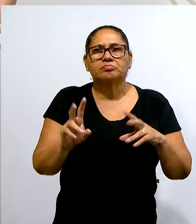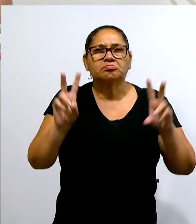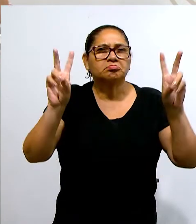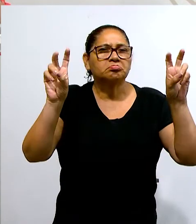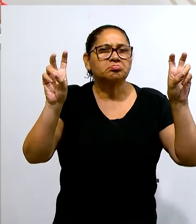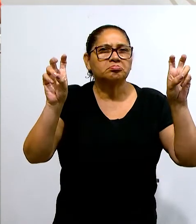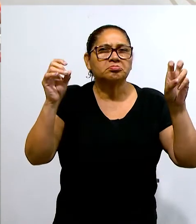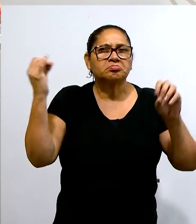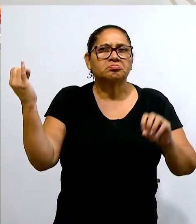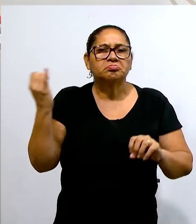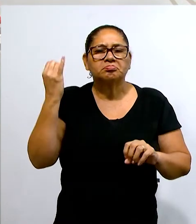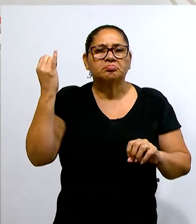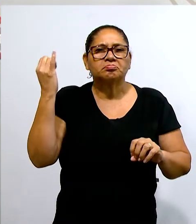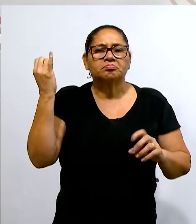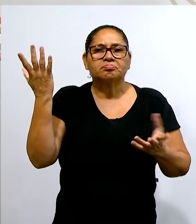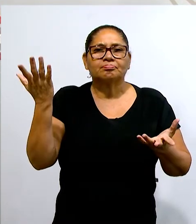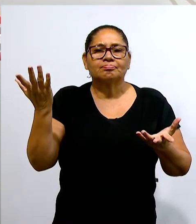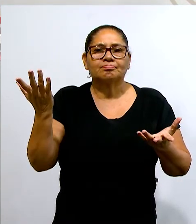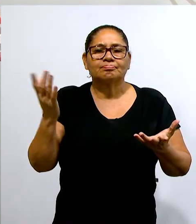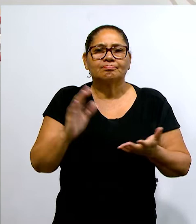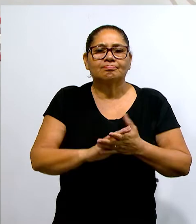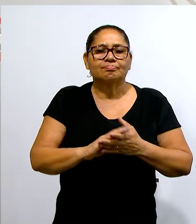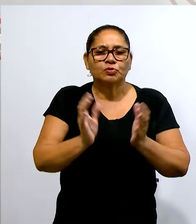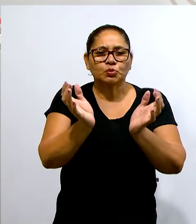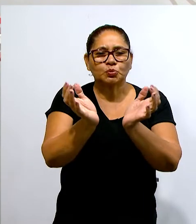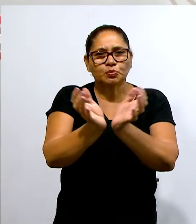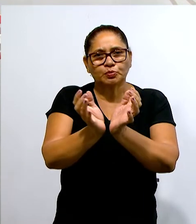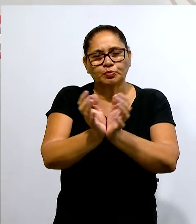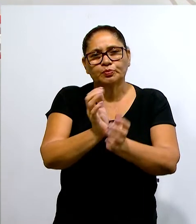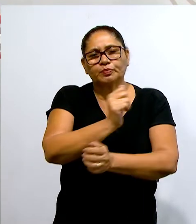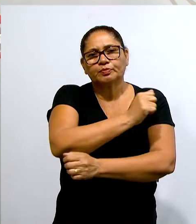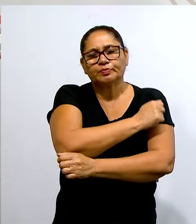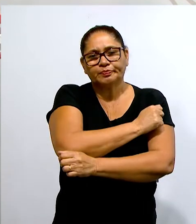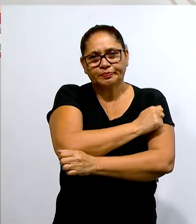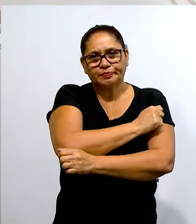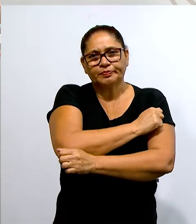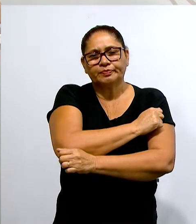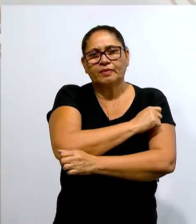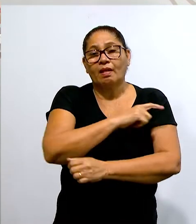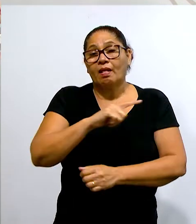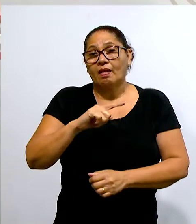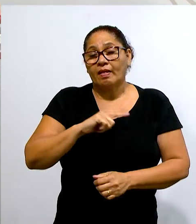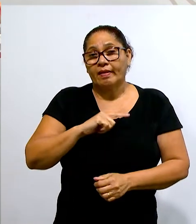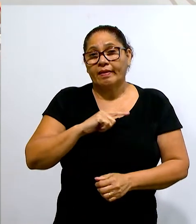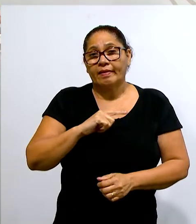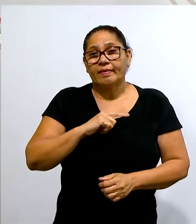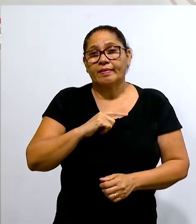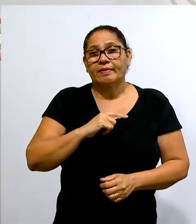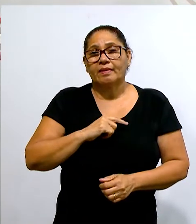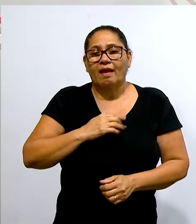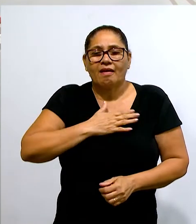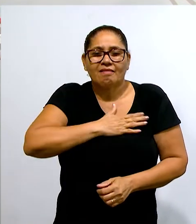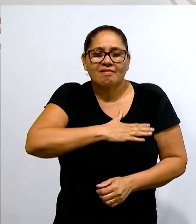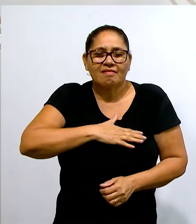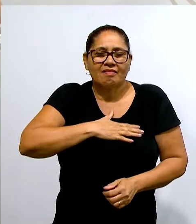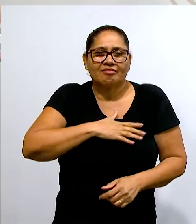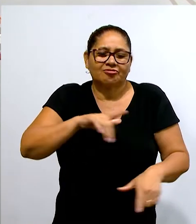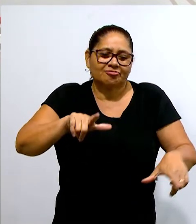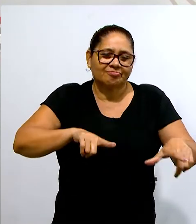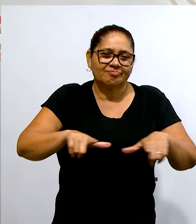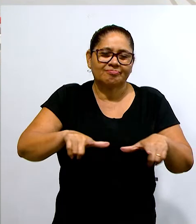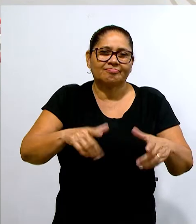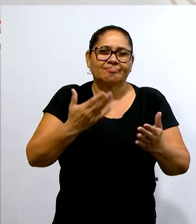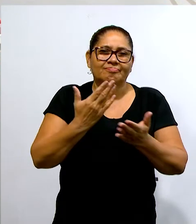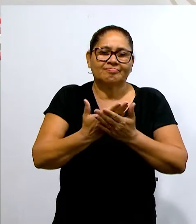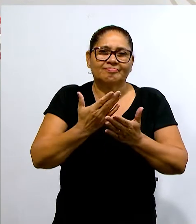interessante dentro, né, da turma, e o que os alunos tenham esse maior gosto por trabalhar, por estudar e